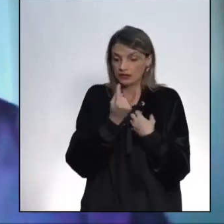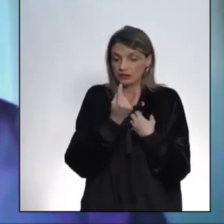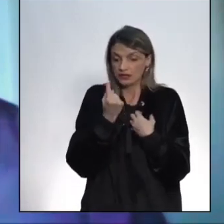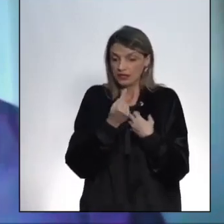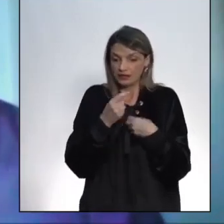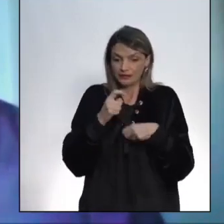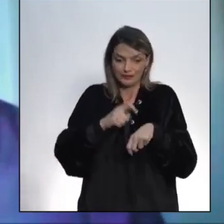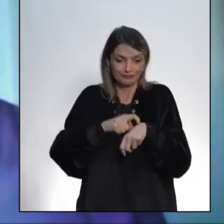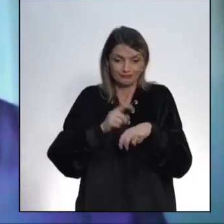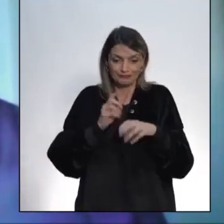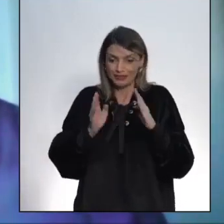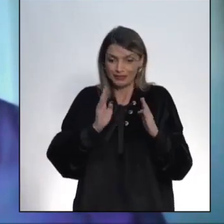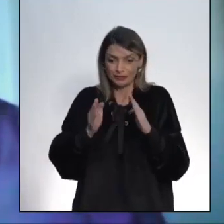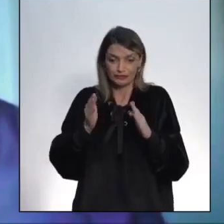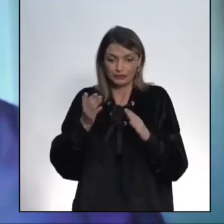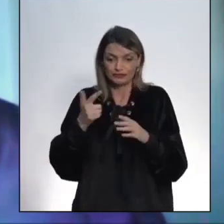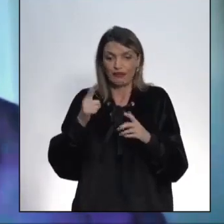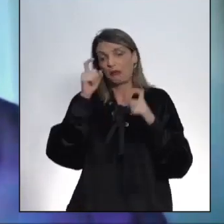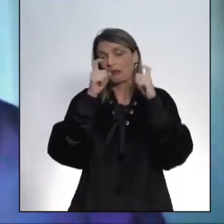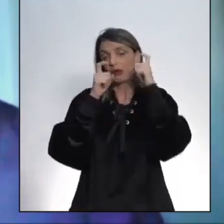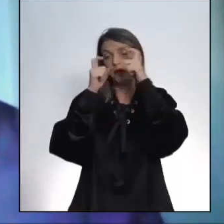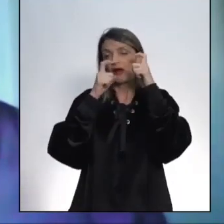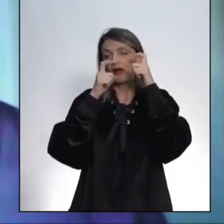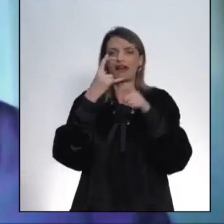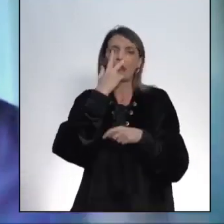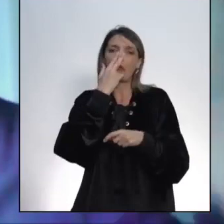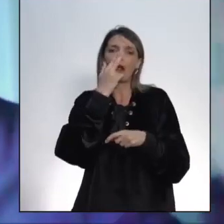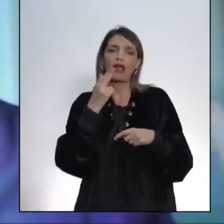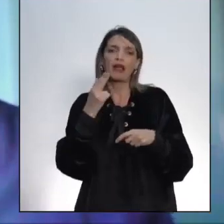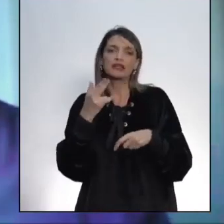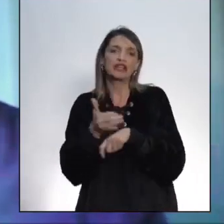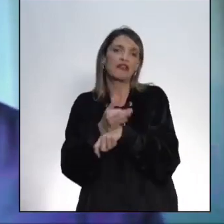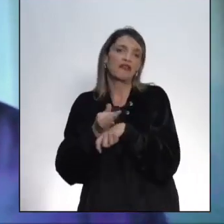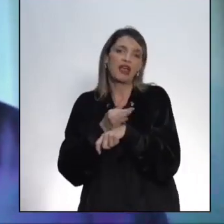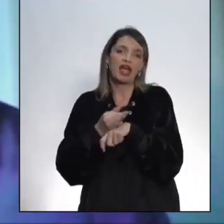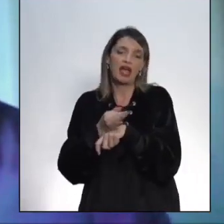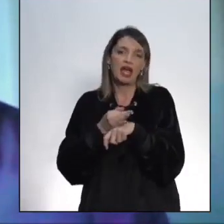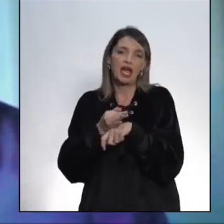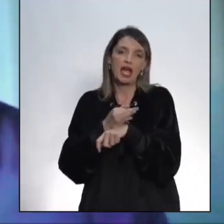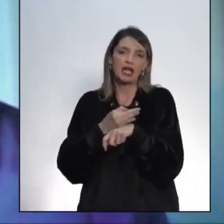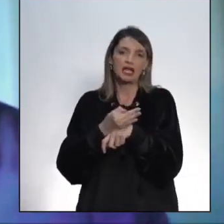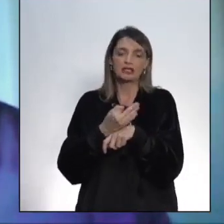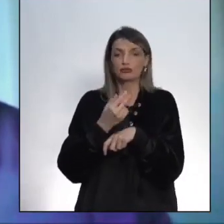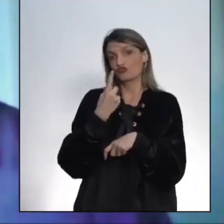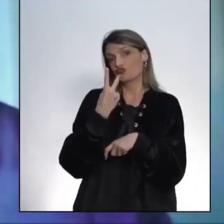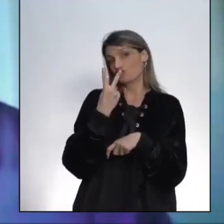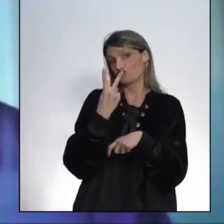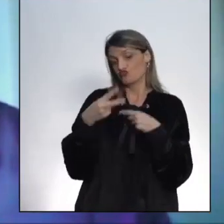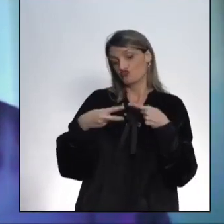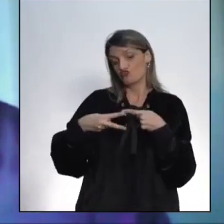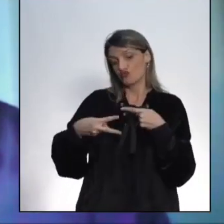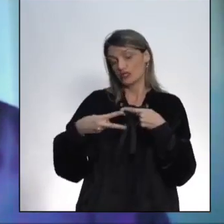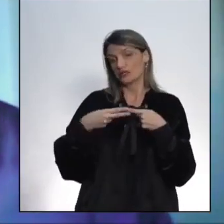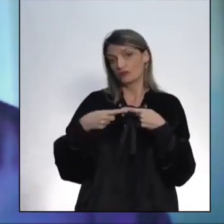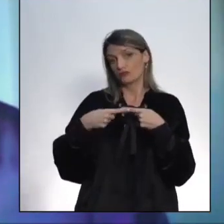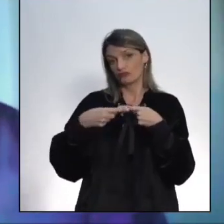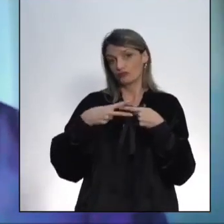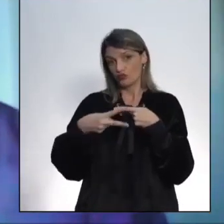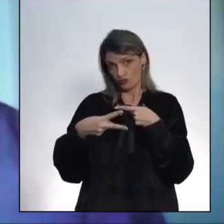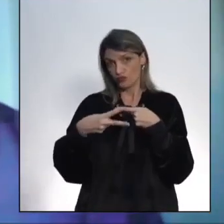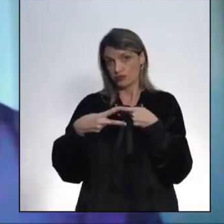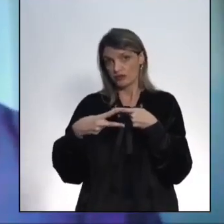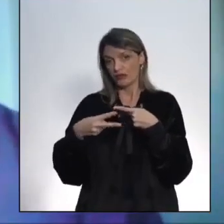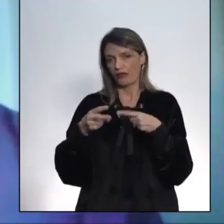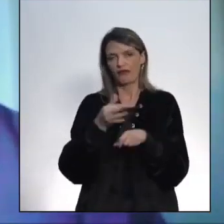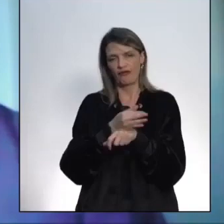rotina. Eu não estava preocupado com a rotina. Eu estava de férias, foram 15 dias ali, 2 semanas que eu estava de férias. Tinha, sim,